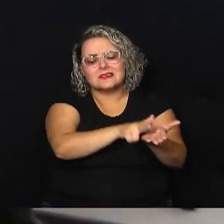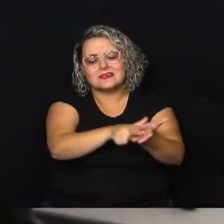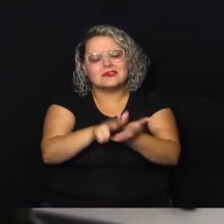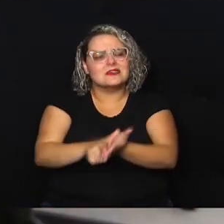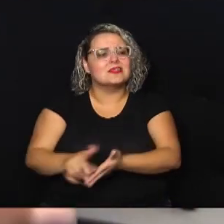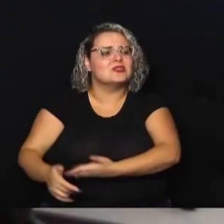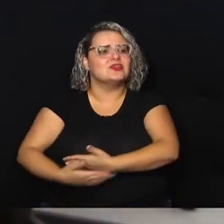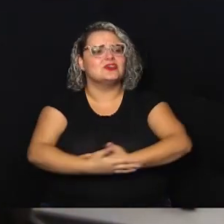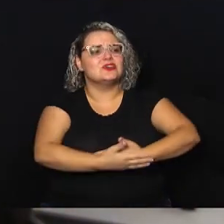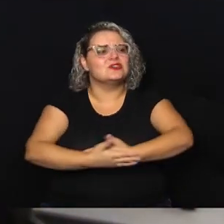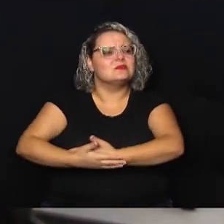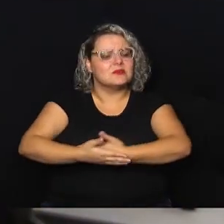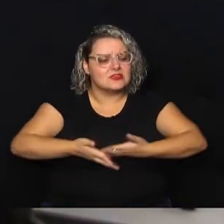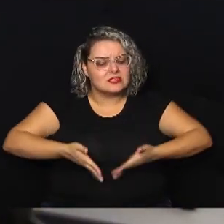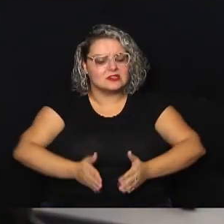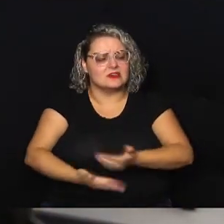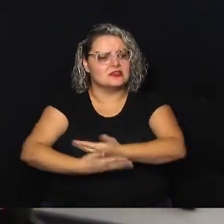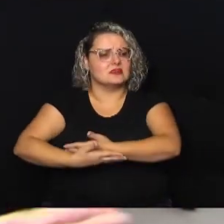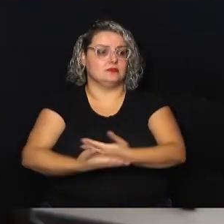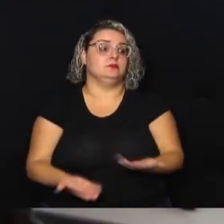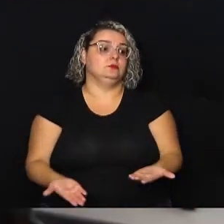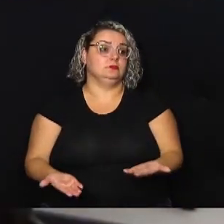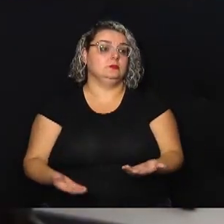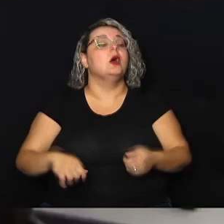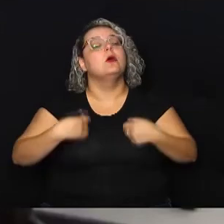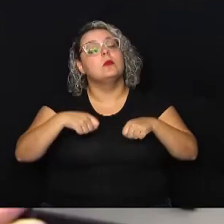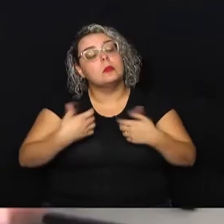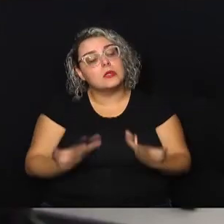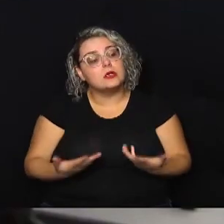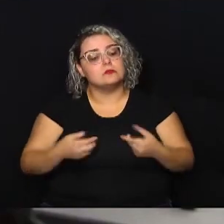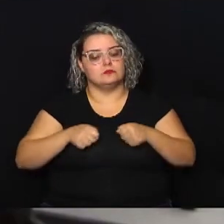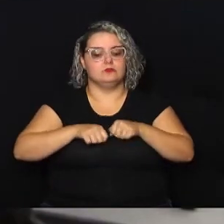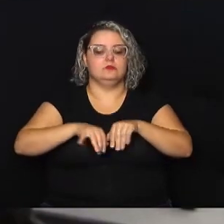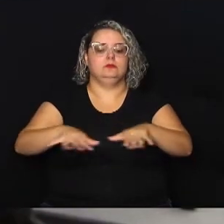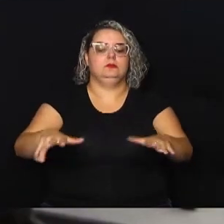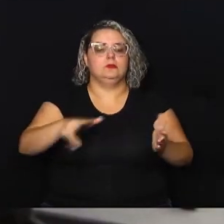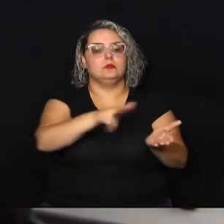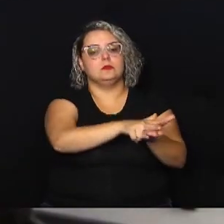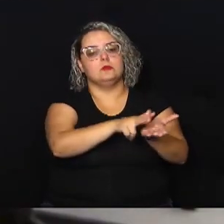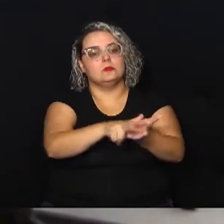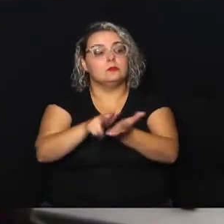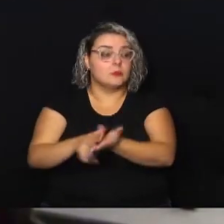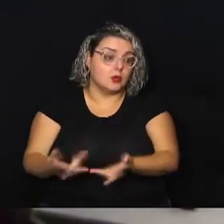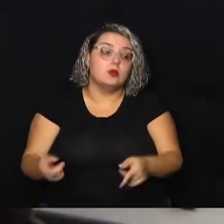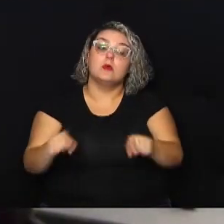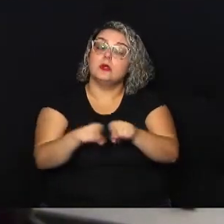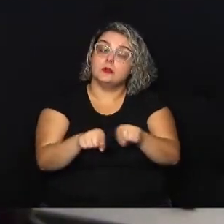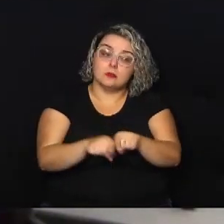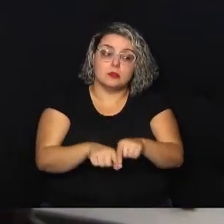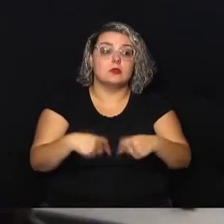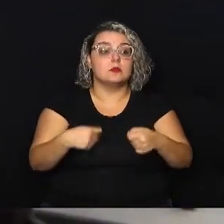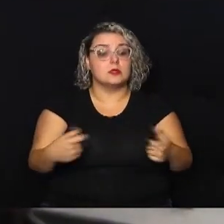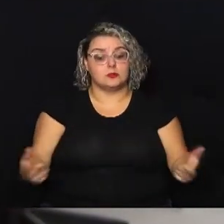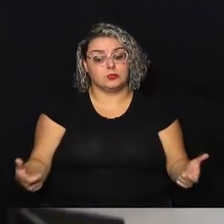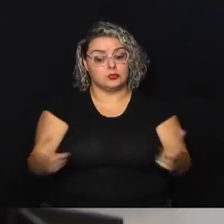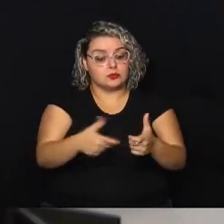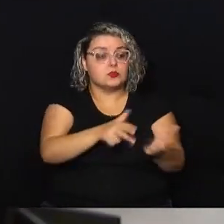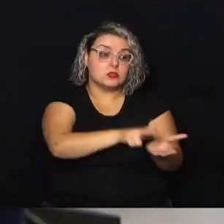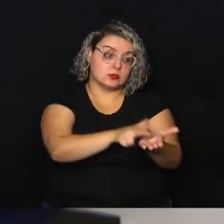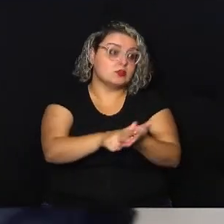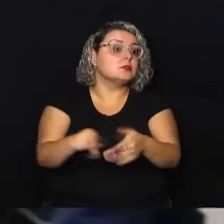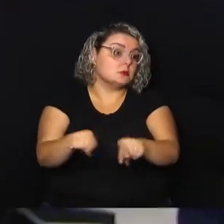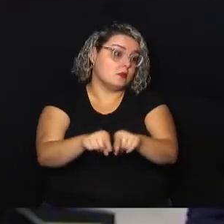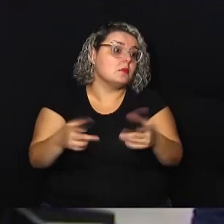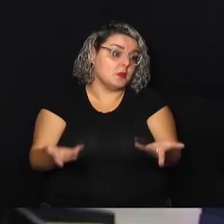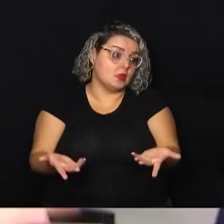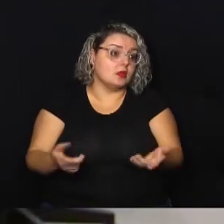bebês recém-nascidos. Então, a gente precisa tanto ampliar os leitos, quanto a gente precisa reduzir as internações. Então,